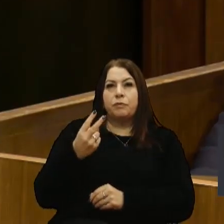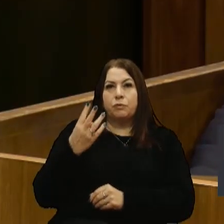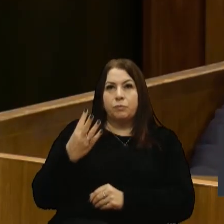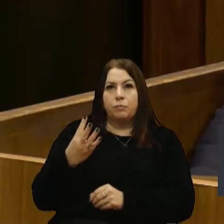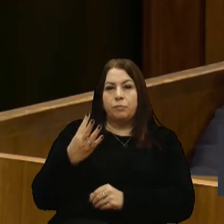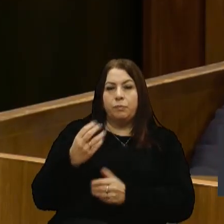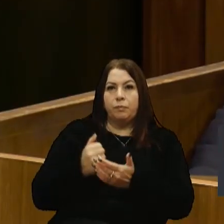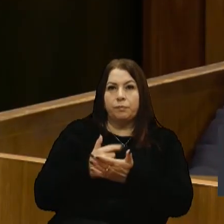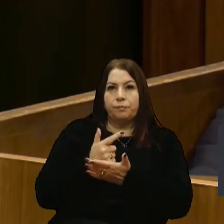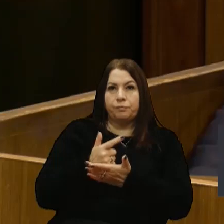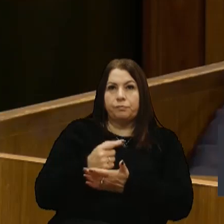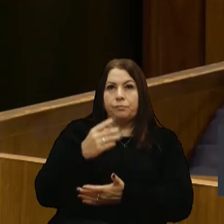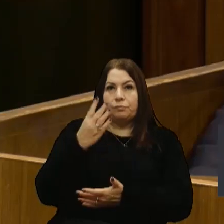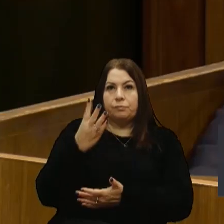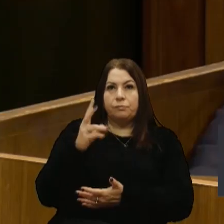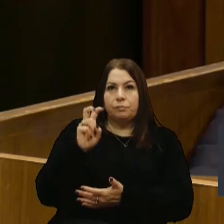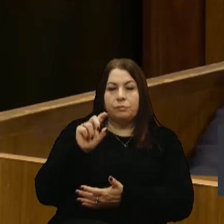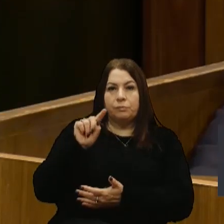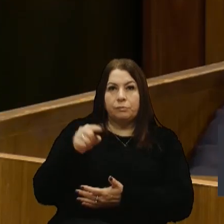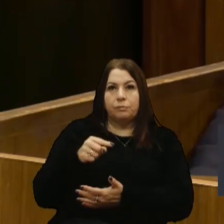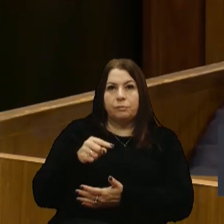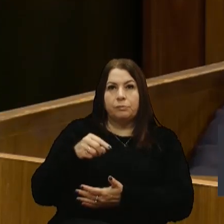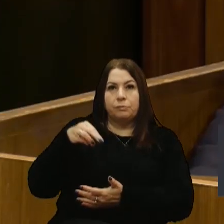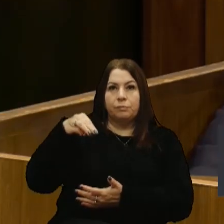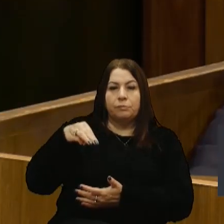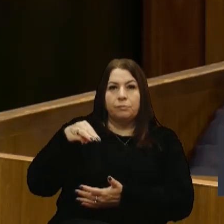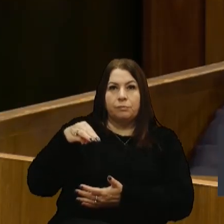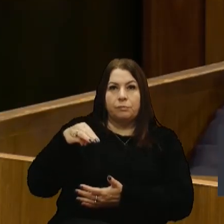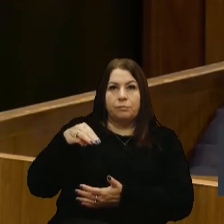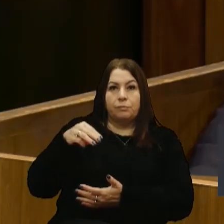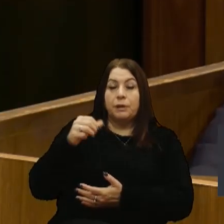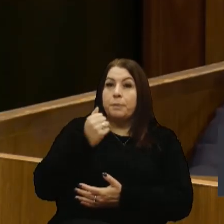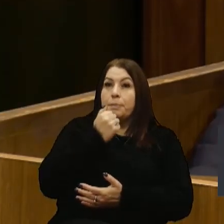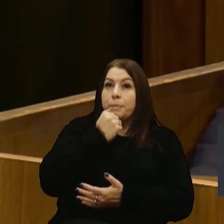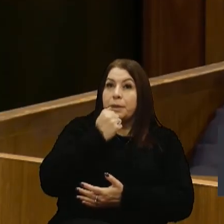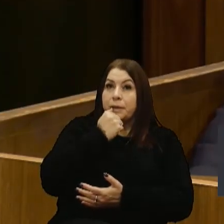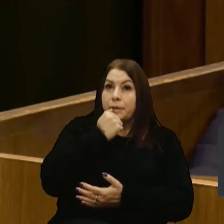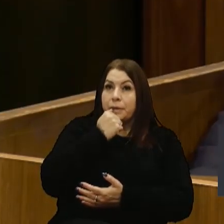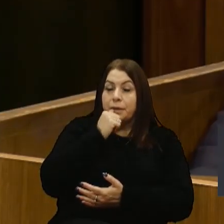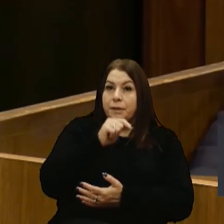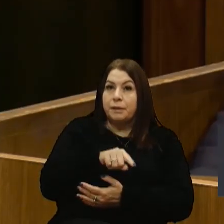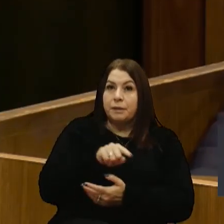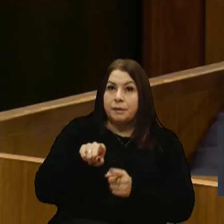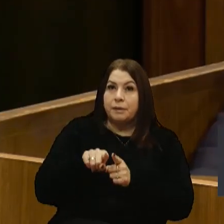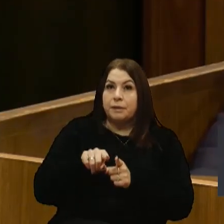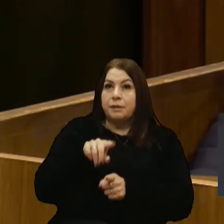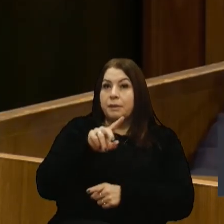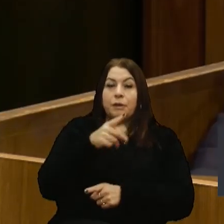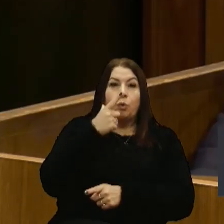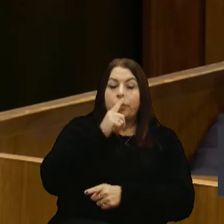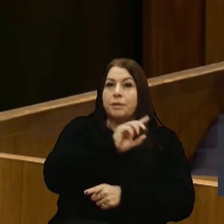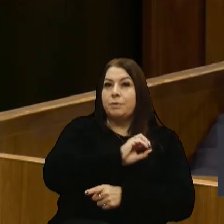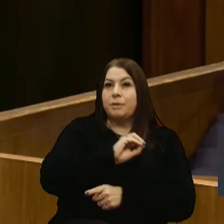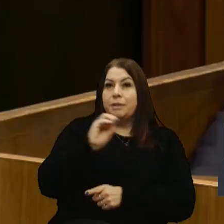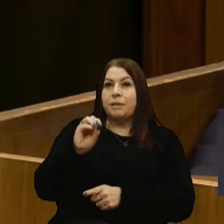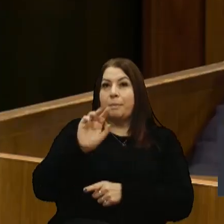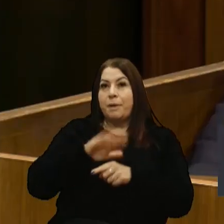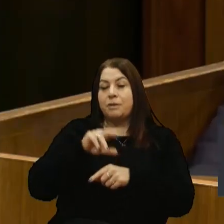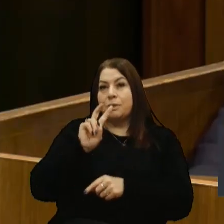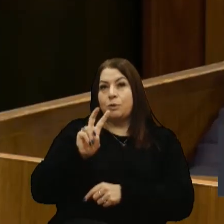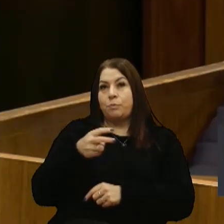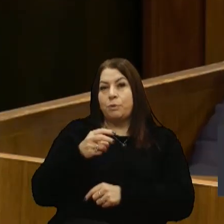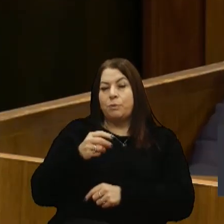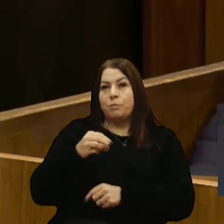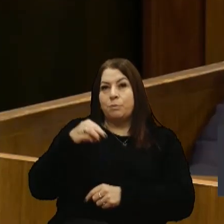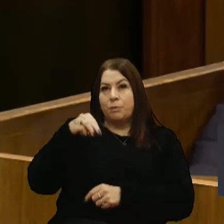2024 foi comprado lá 45 mil metros de pedras e que o Panatelli não conseguiu entregar mais de 5 mil metros,